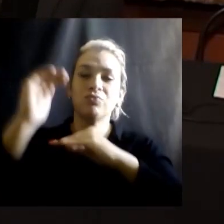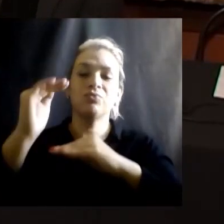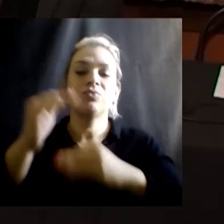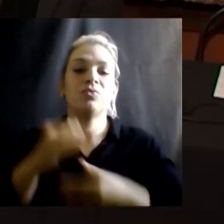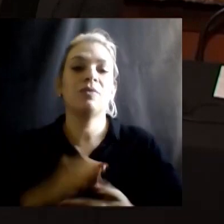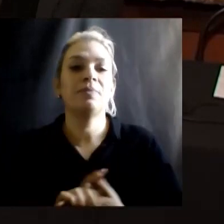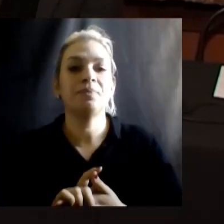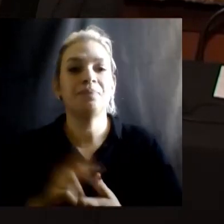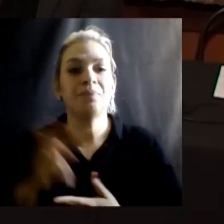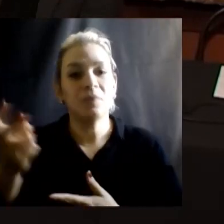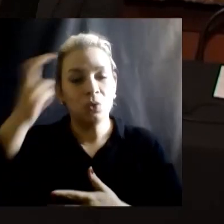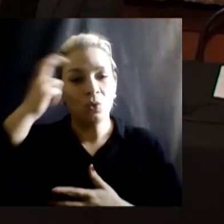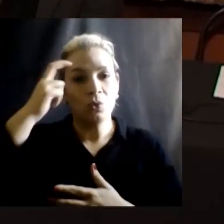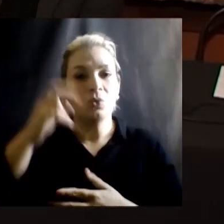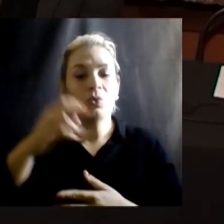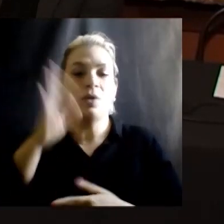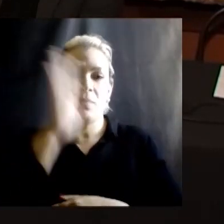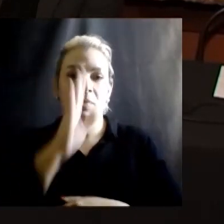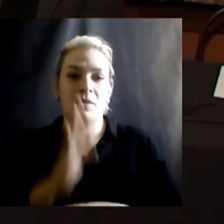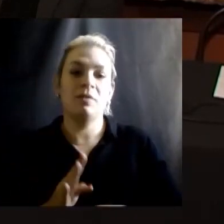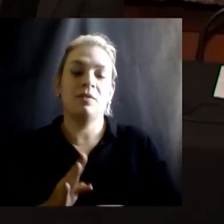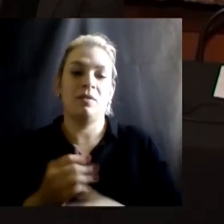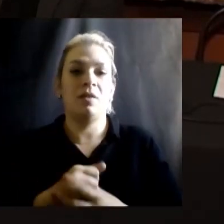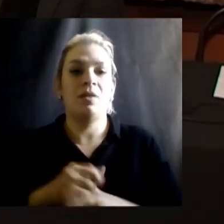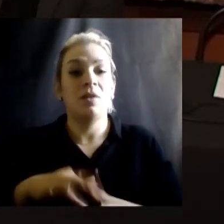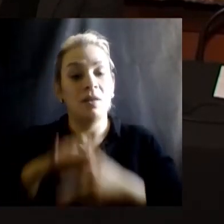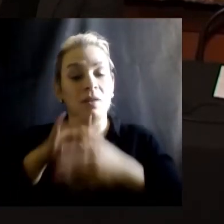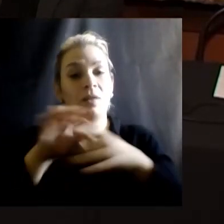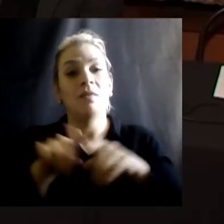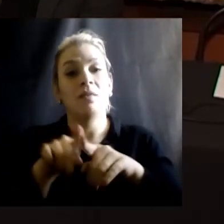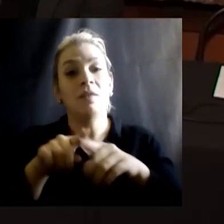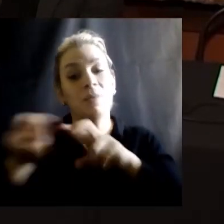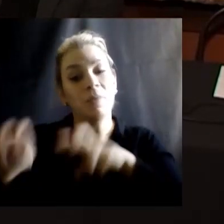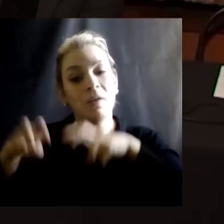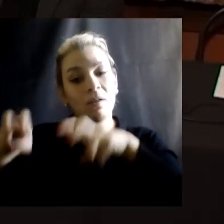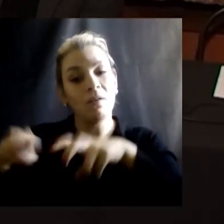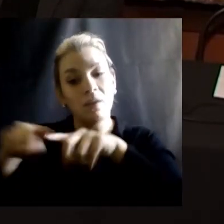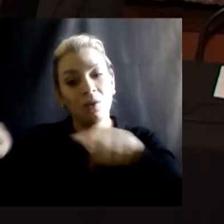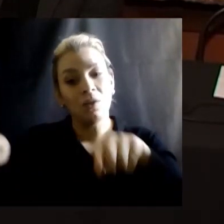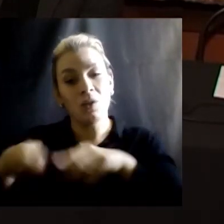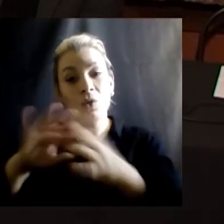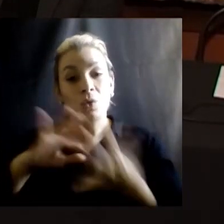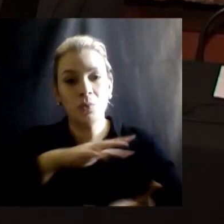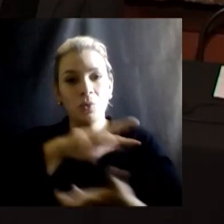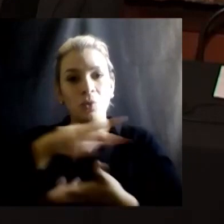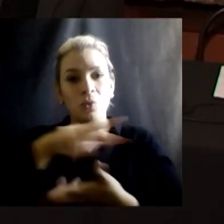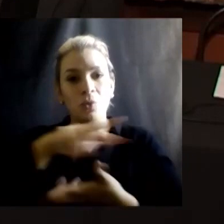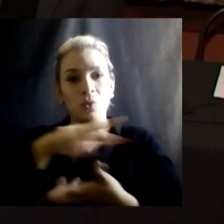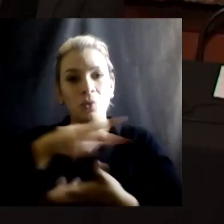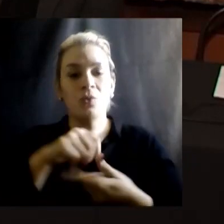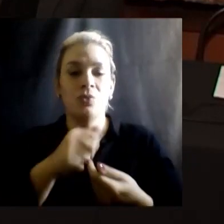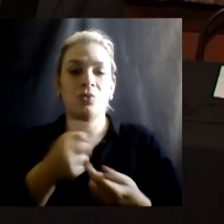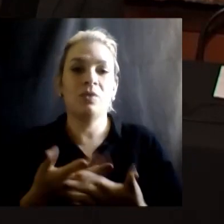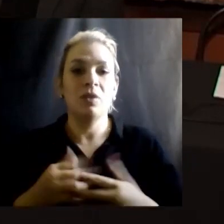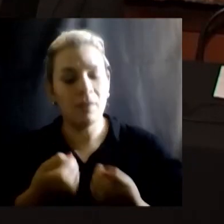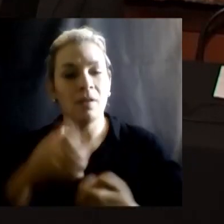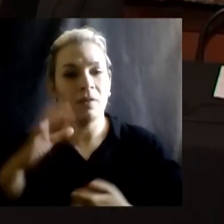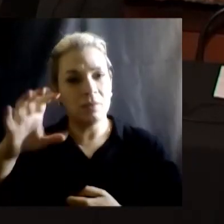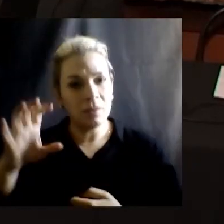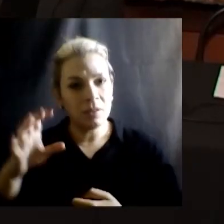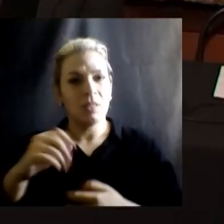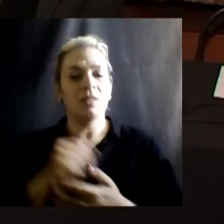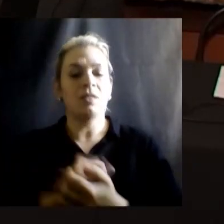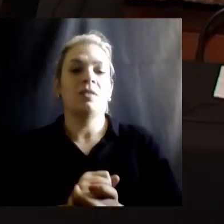Brasil ocupa na produção agrícola mundial. Defender o IAC é defender a ciência, a inovação e a soberania.